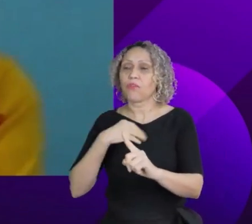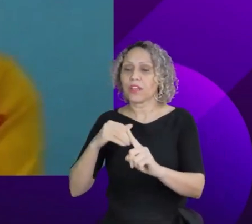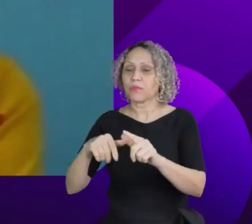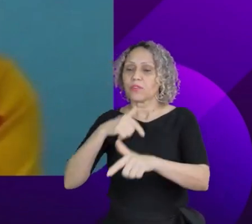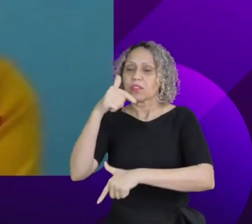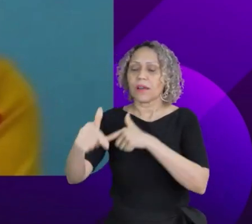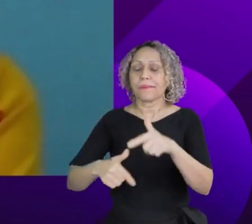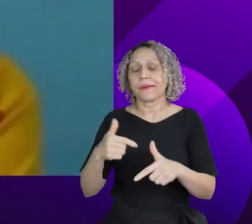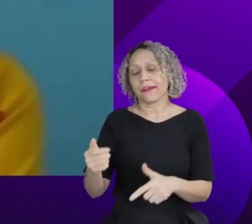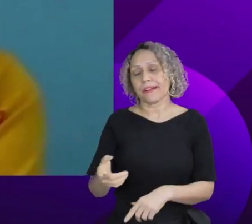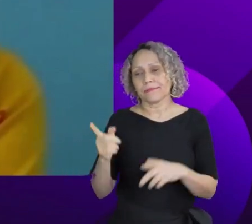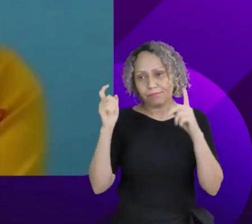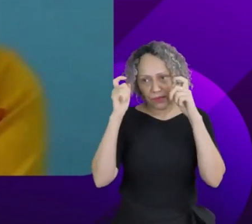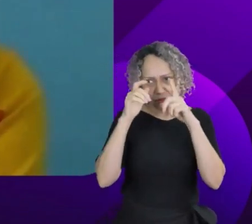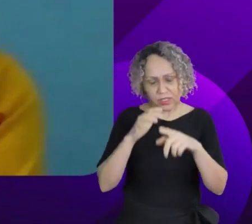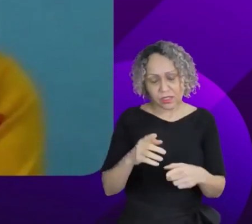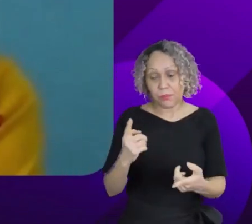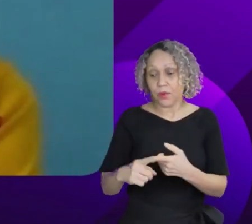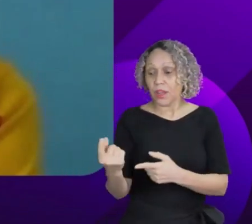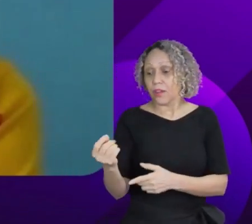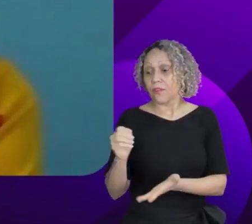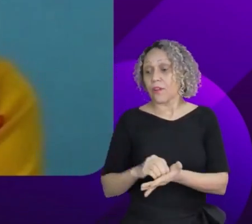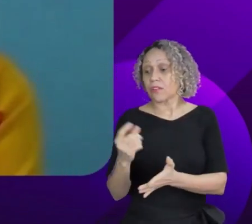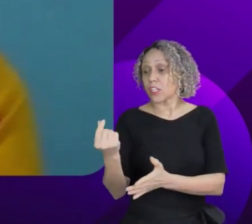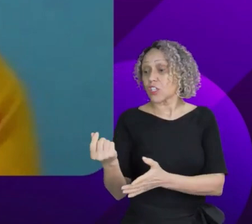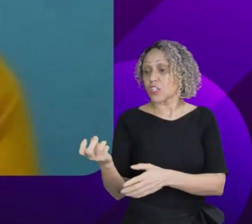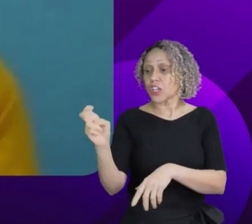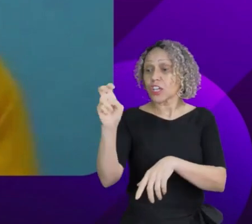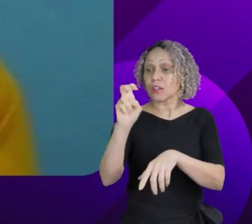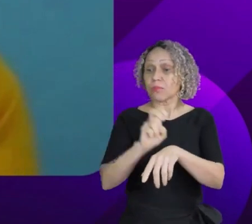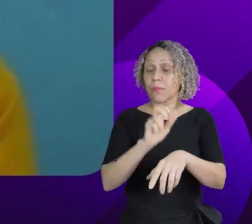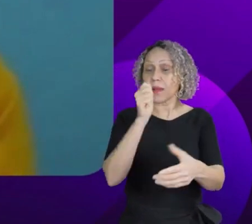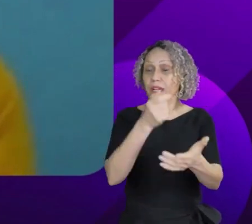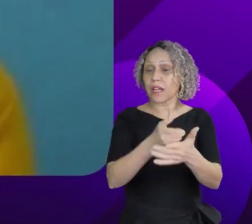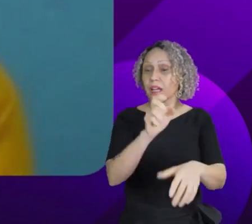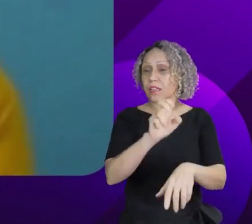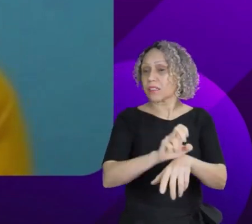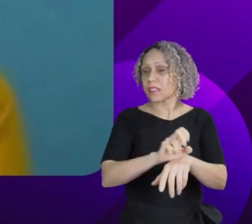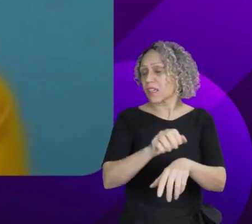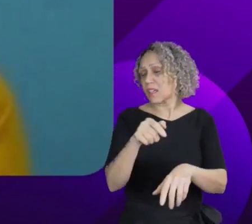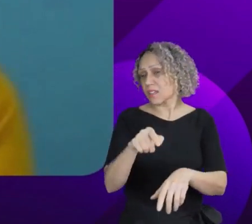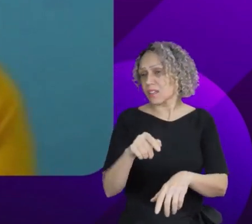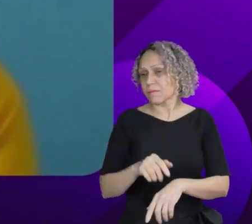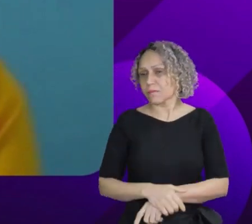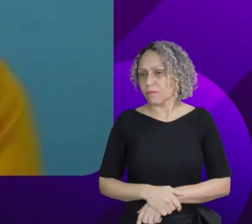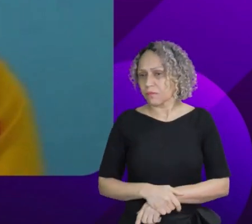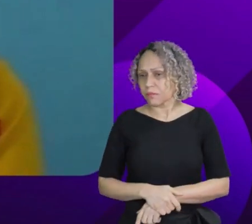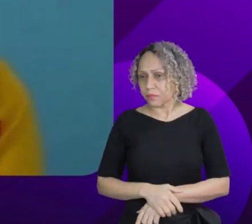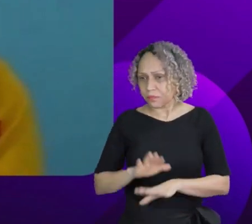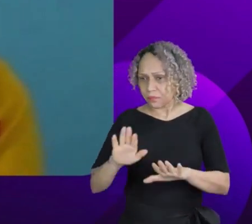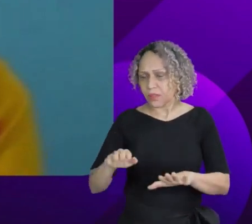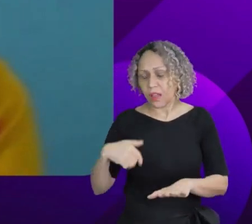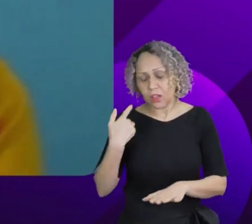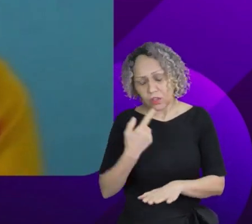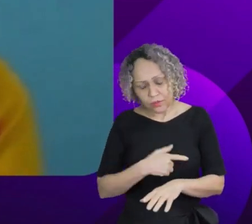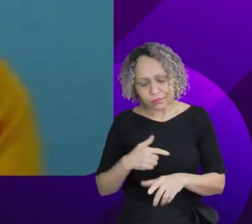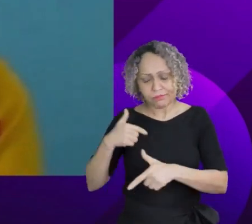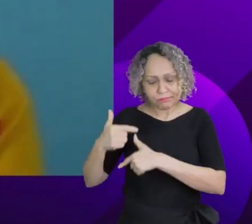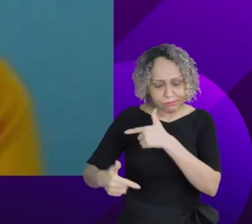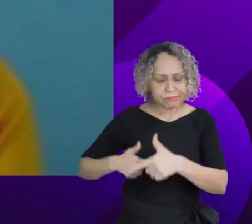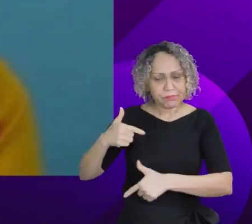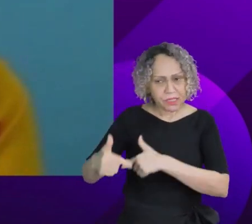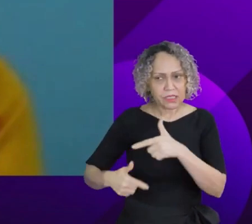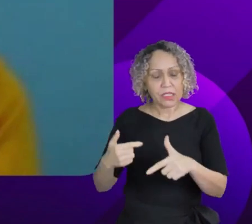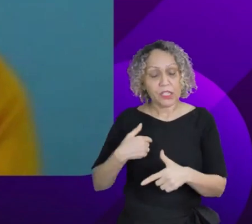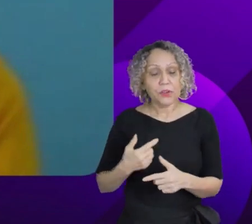física, mas também um espaço de creche, né? Precisa ter alguma coisa nesse sentido. A gente vem atuando muito e eu